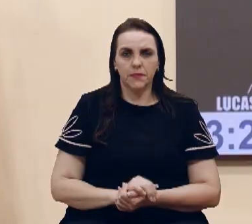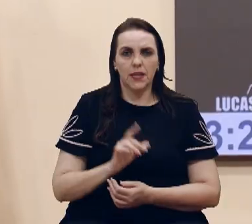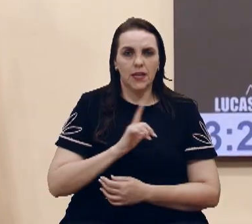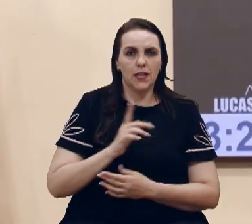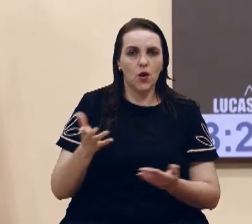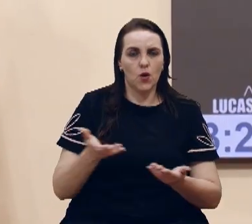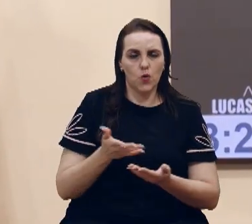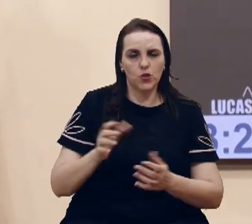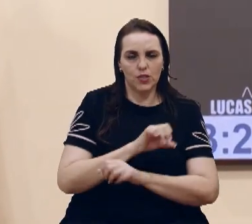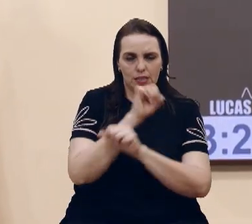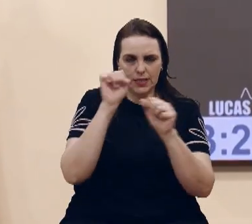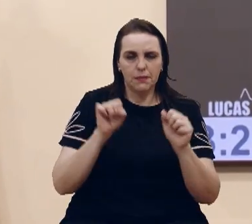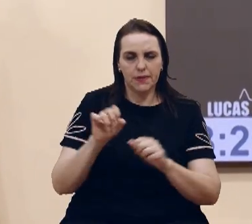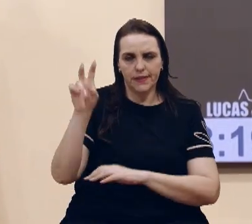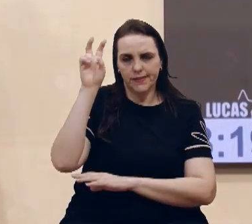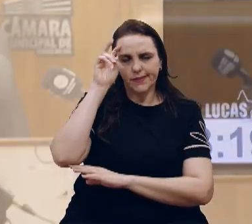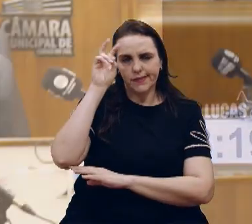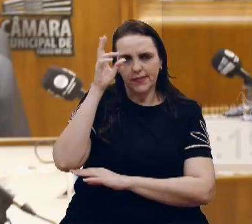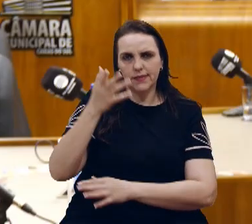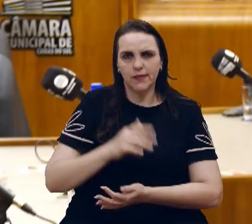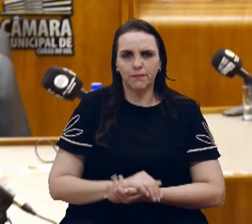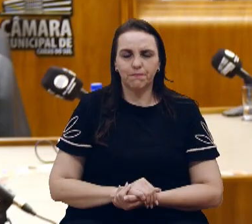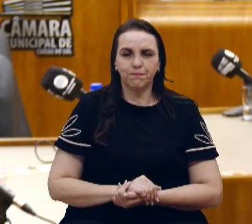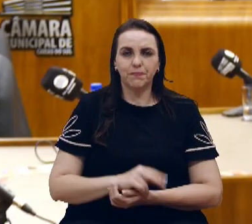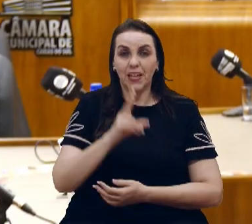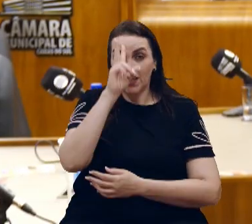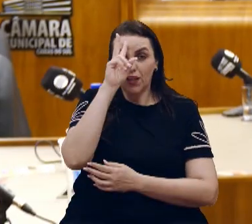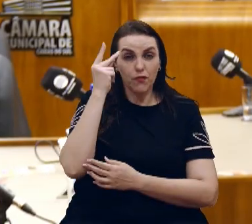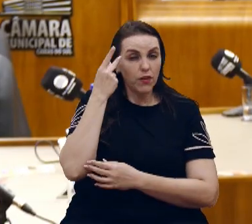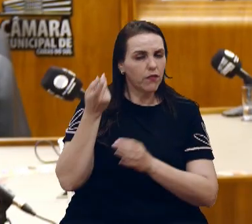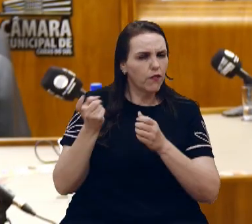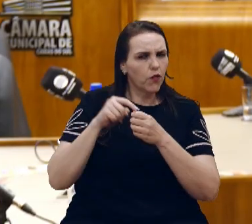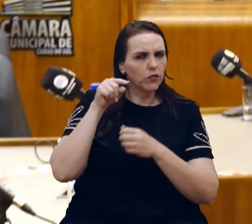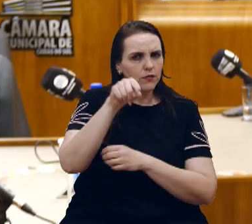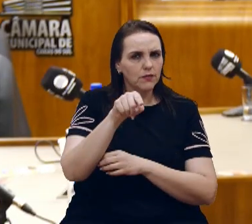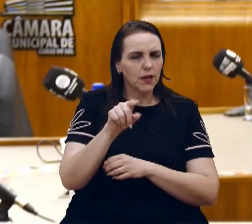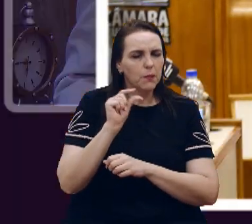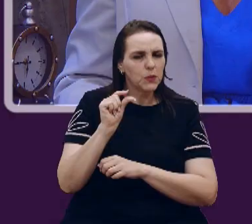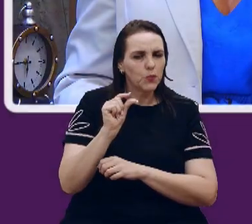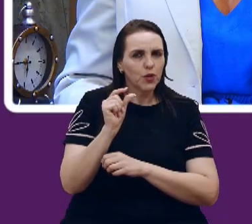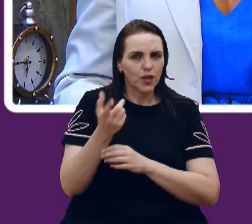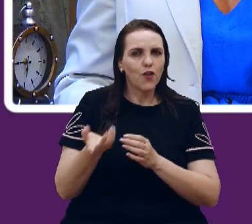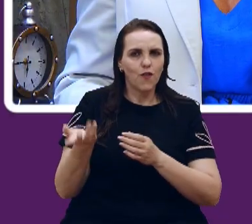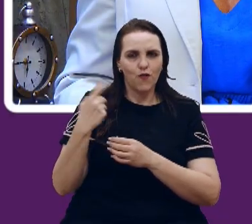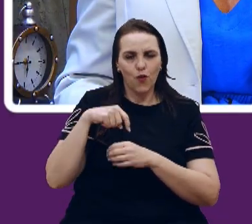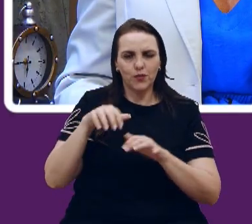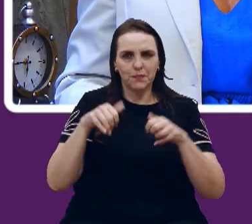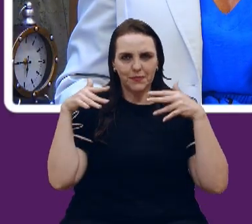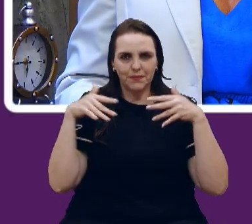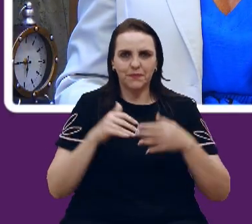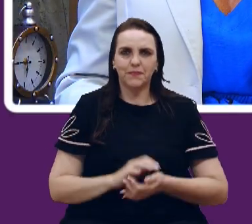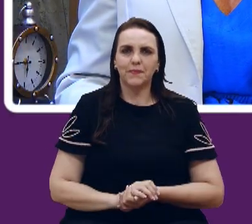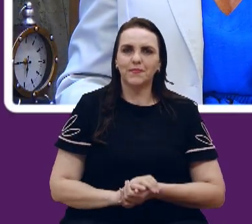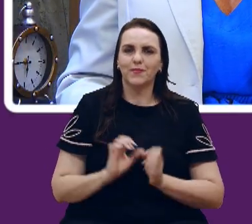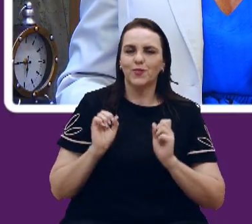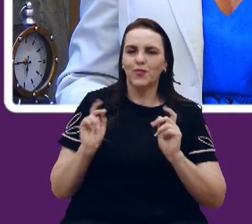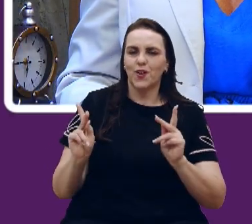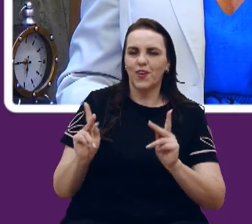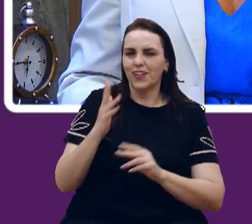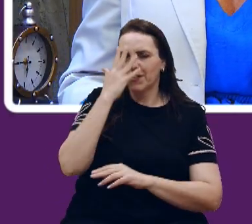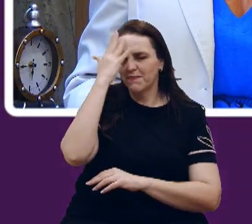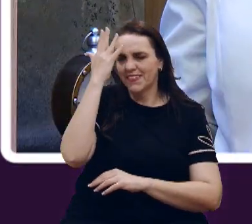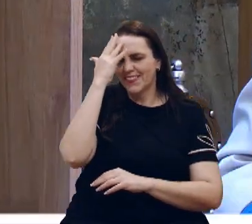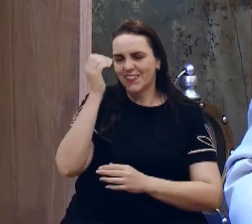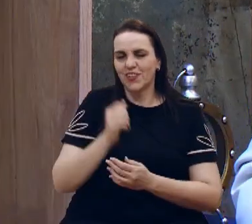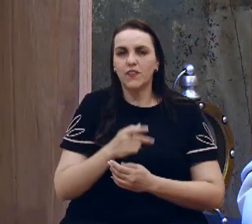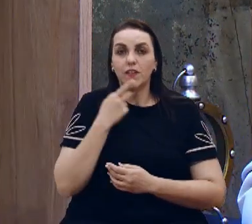nesta manhã de quinta-feira. Vivi, volto contigo e daqui a pouquinho eu estou de volta direto aqui do plenário. Beleza, Marcelo. Falando em